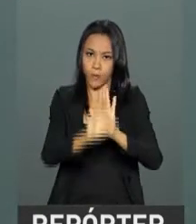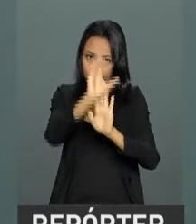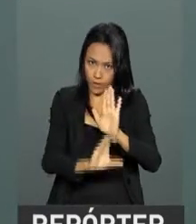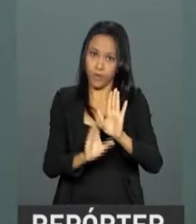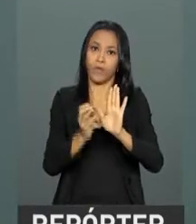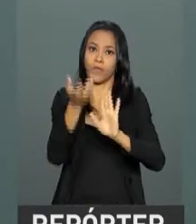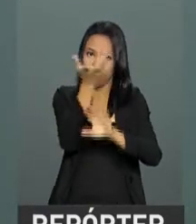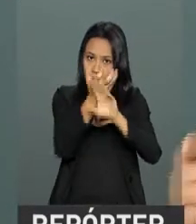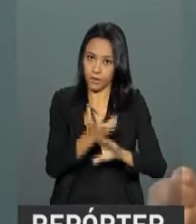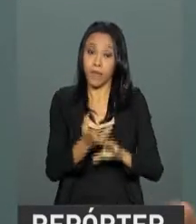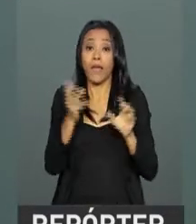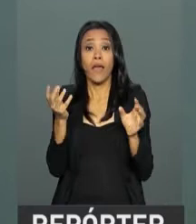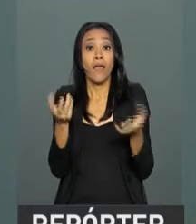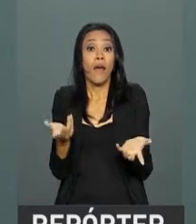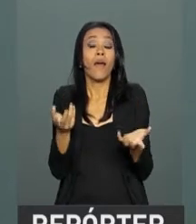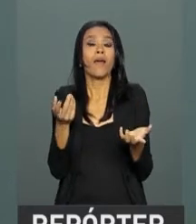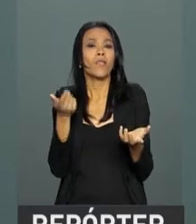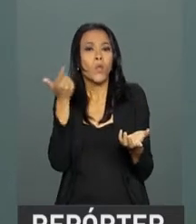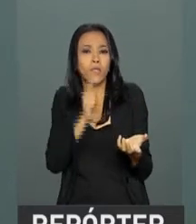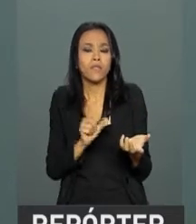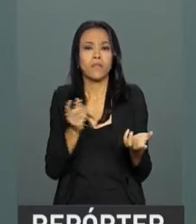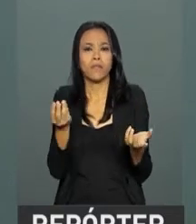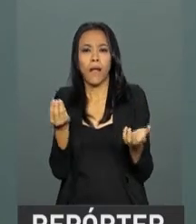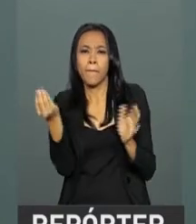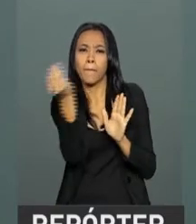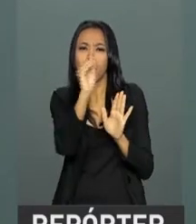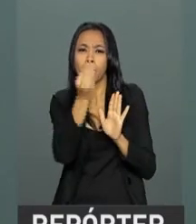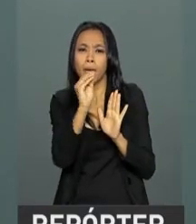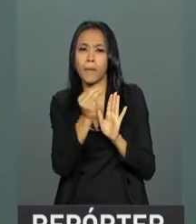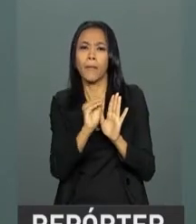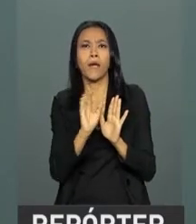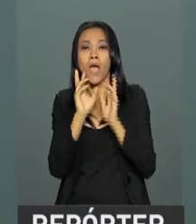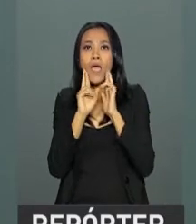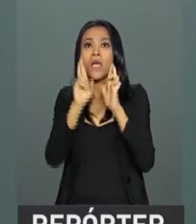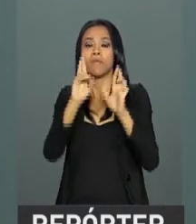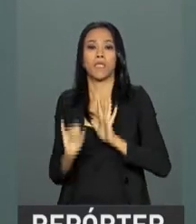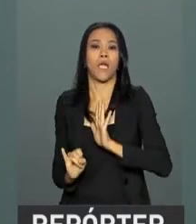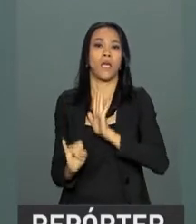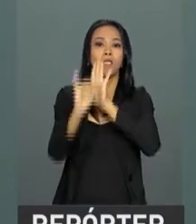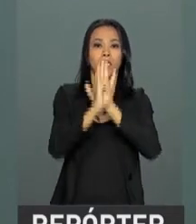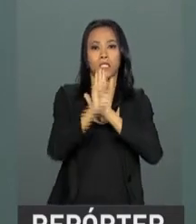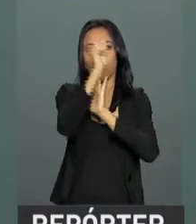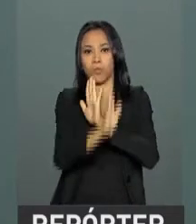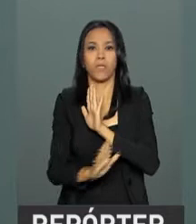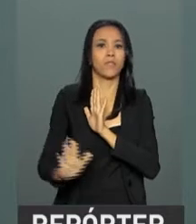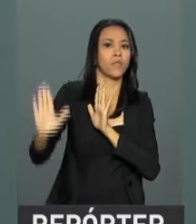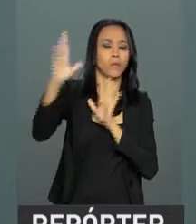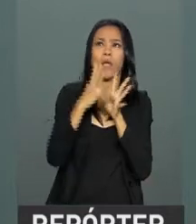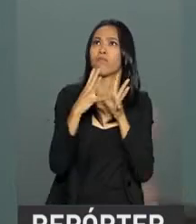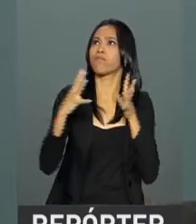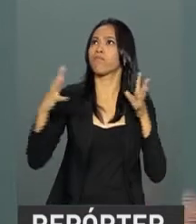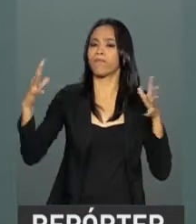buscamos fazer com que ela pudesse ter a expressão de identidade de um brasil que é amplo e diverso